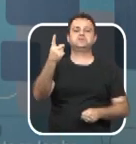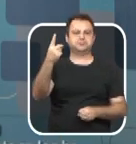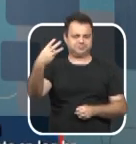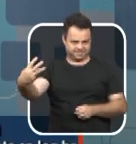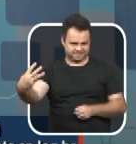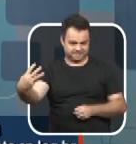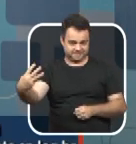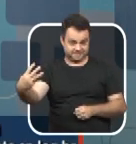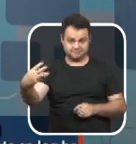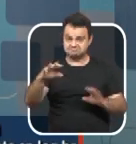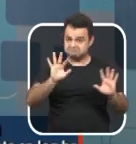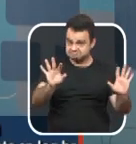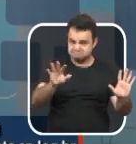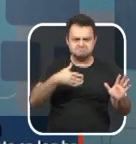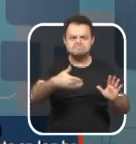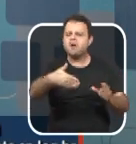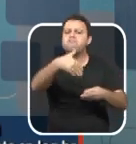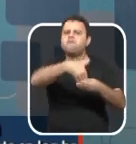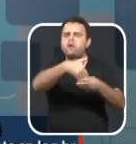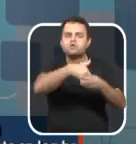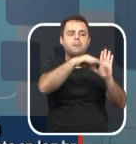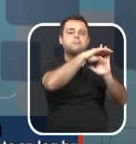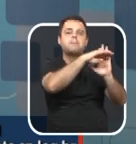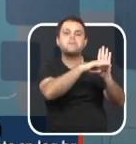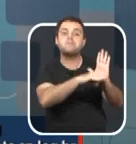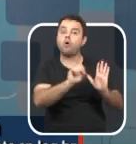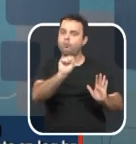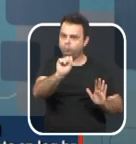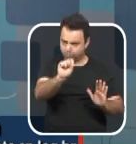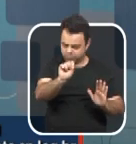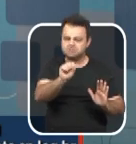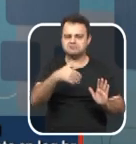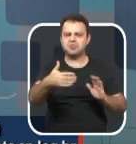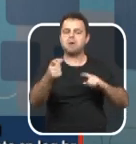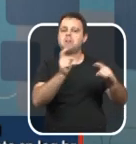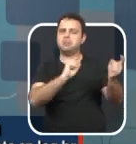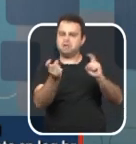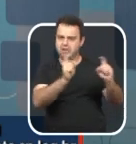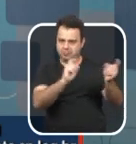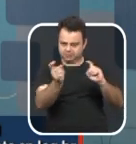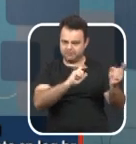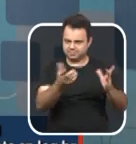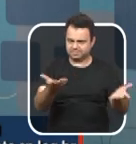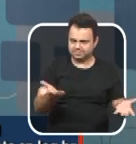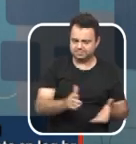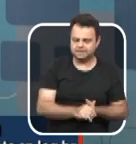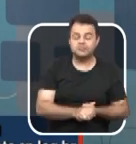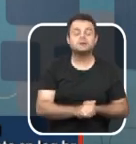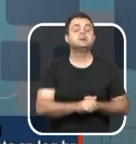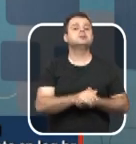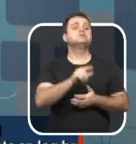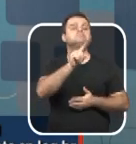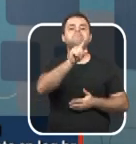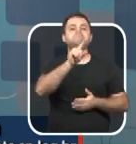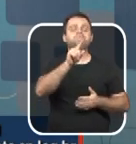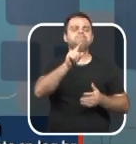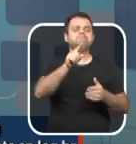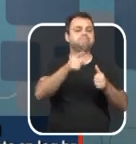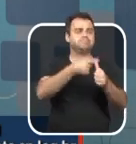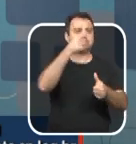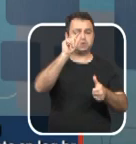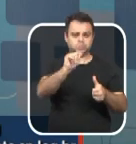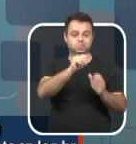de acordo com a pauta de votações 8 projetos de lei devem ser discutidos pelos vereadores entre eles